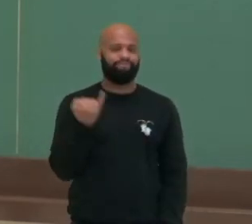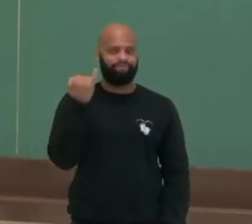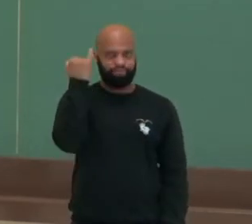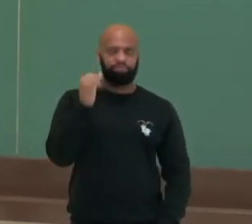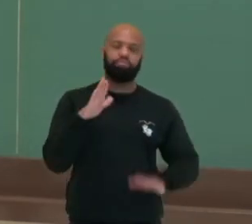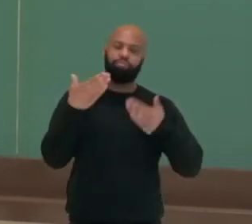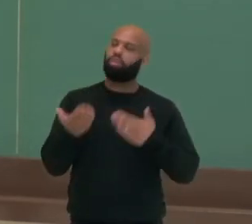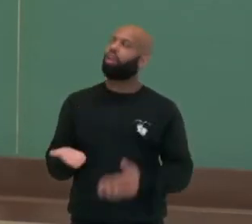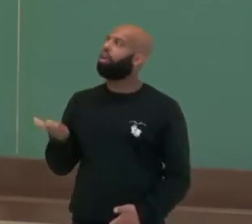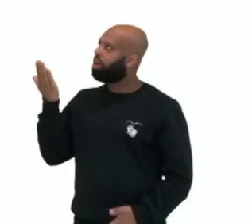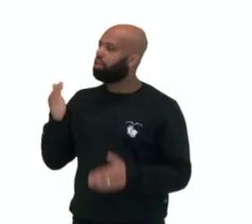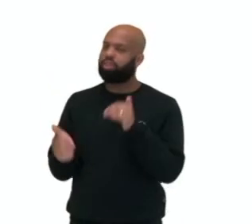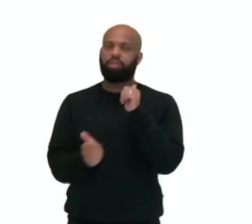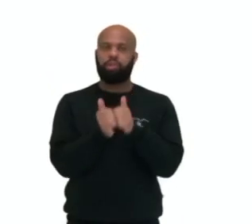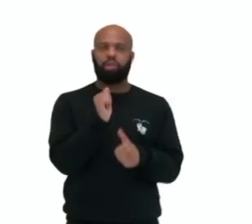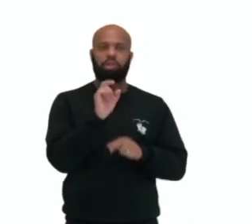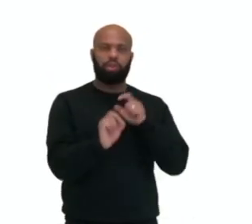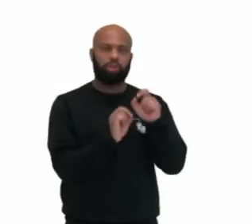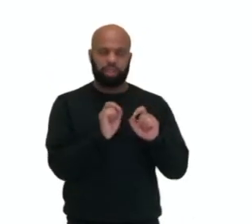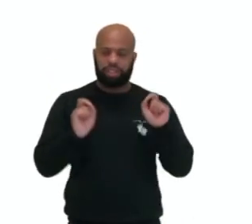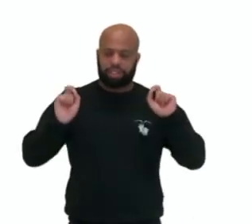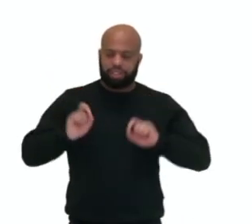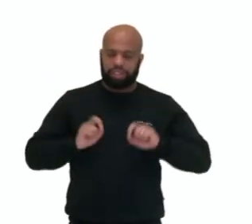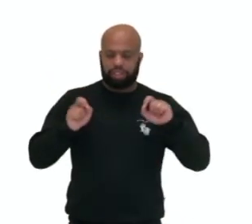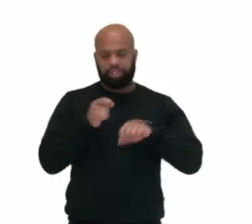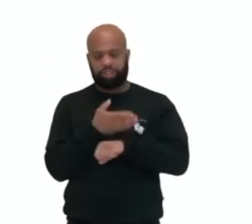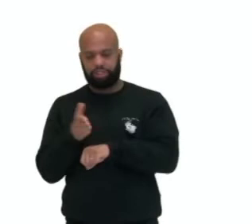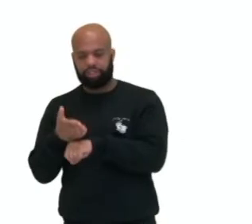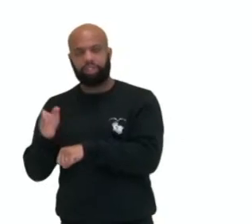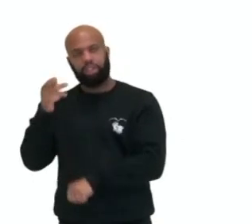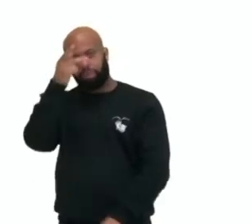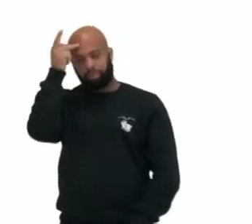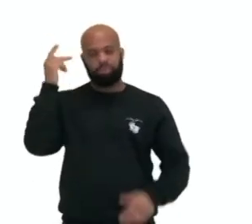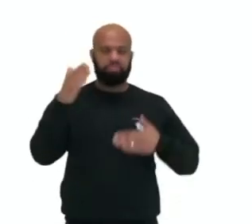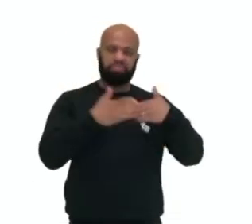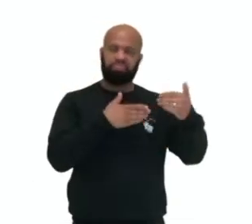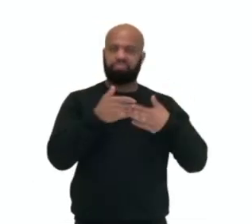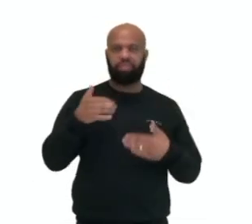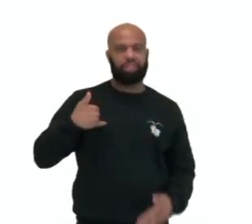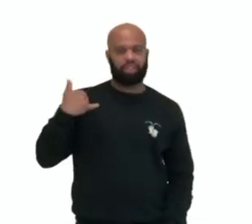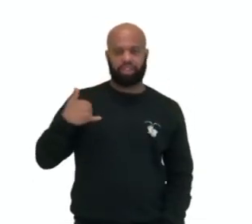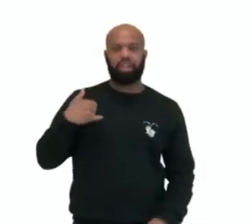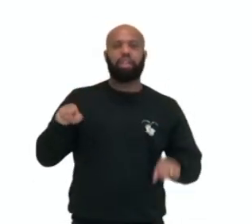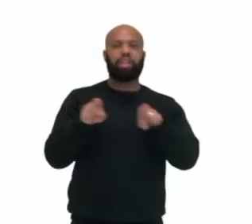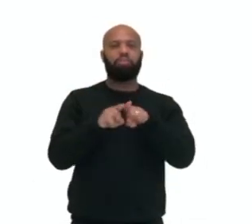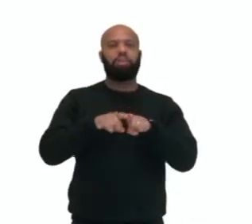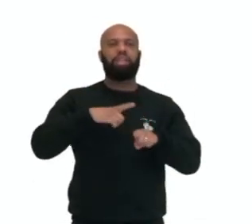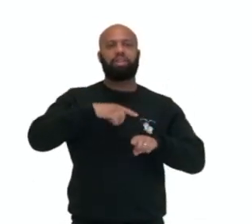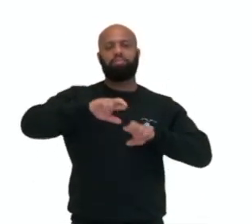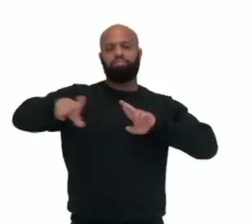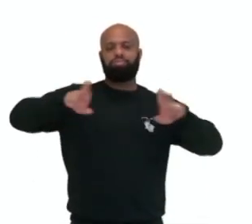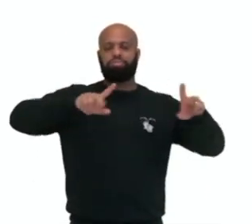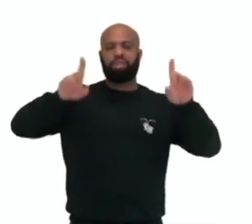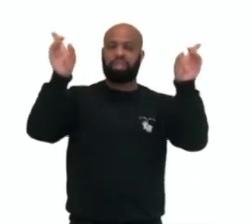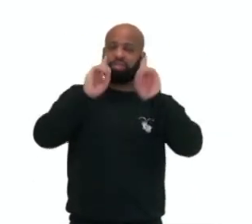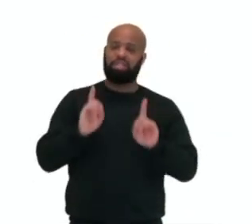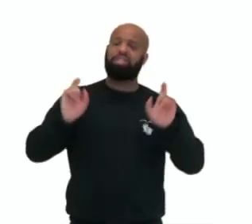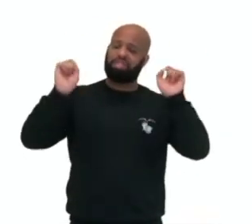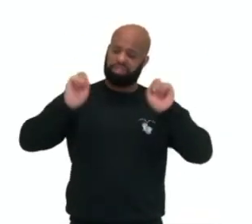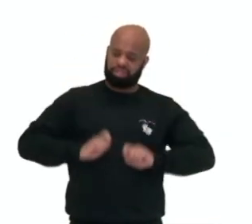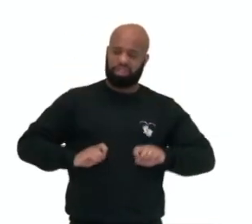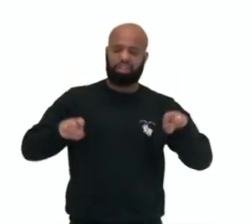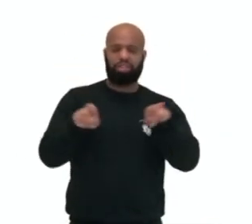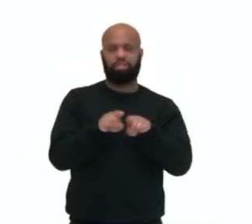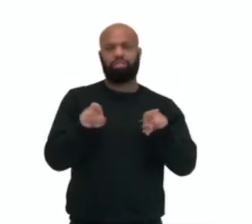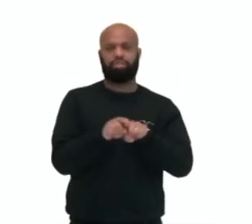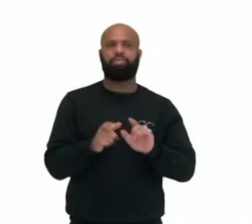jogo de bocha é uma atividade que pode ser praticada por pessoas de todas as idades e de diferentes tipos de deficiência.